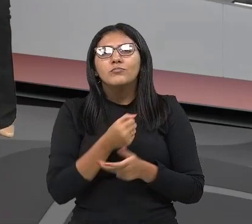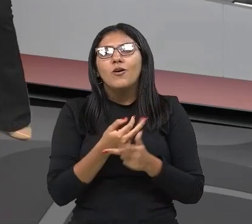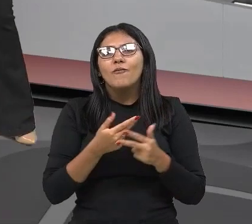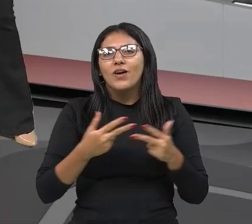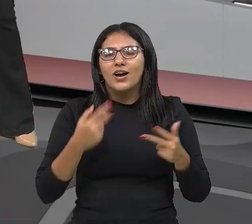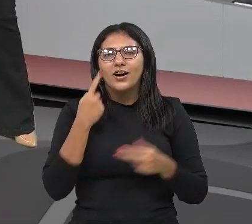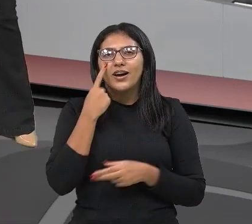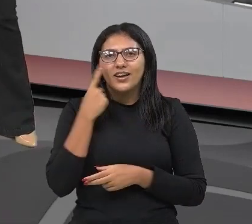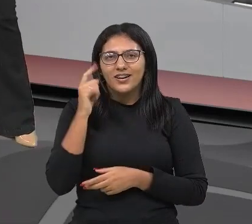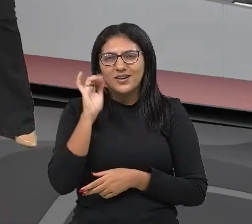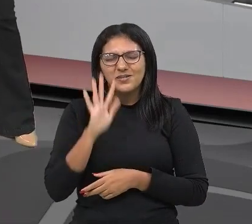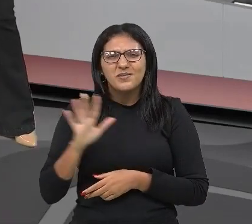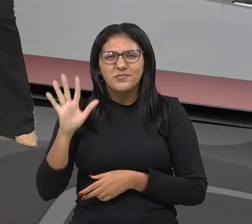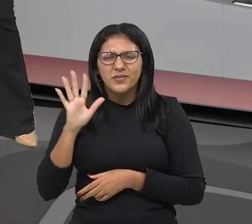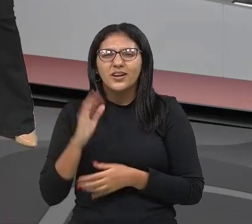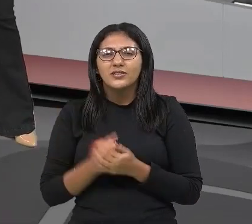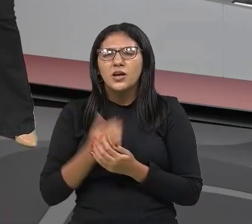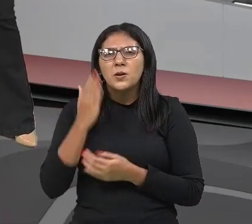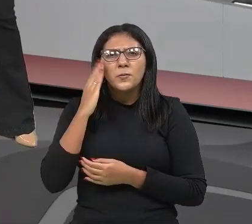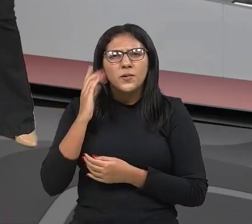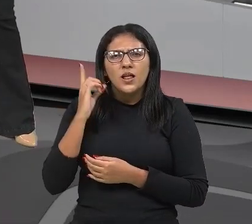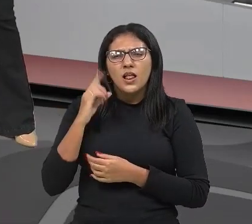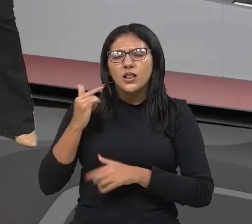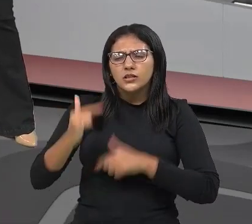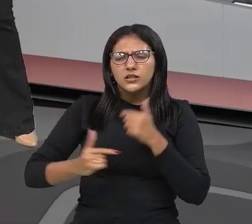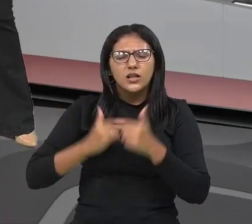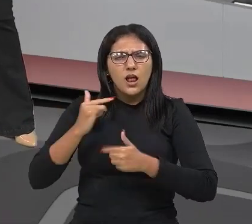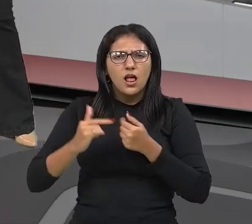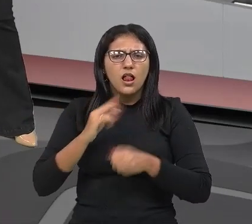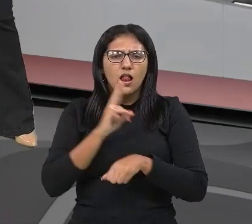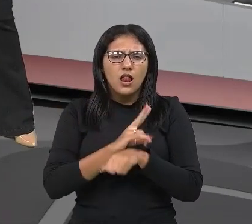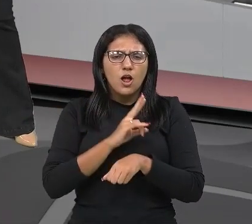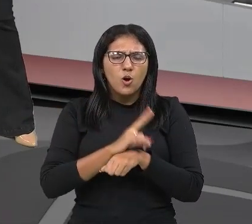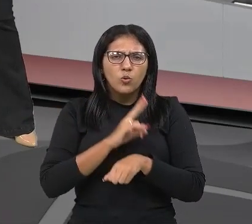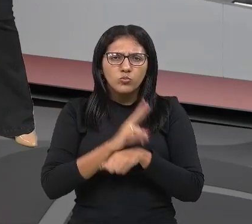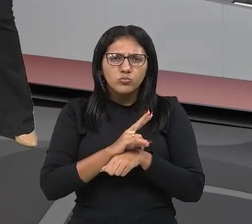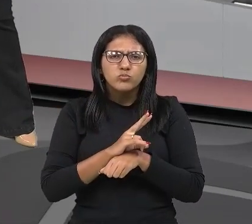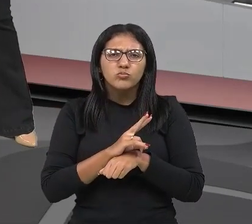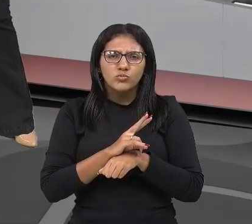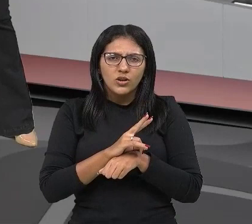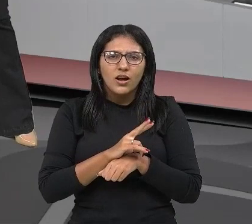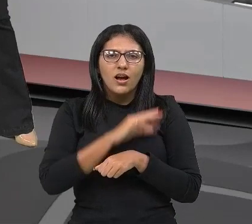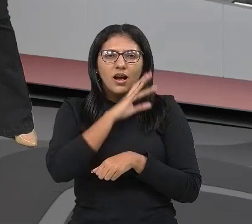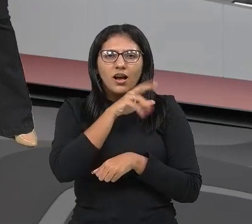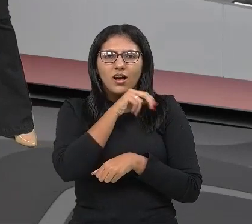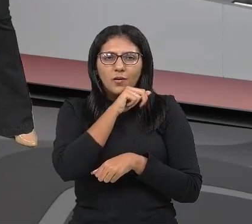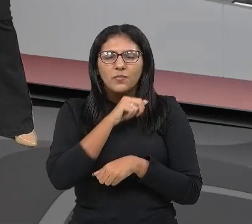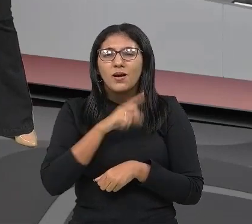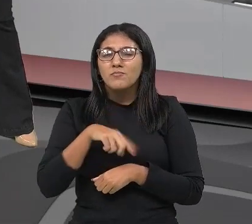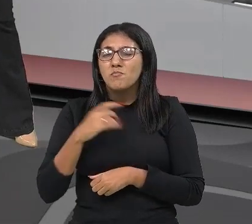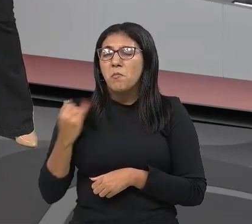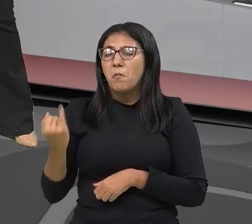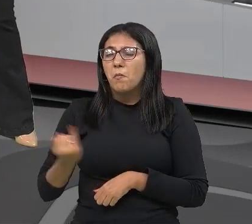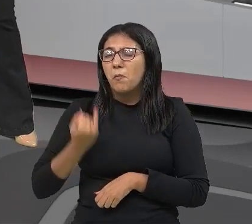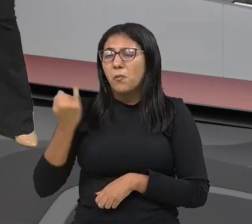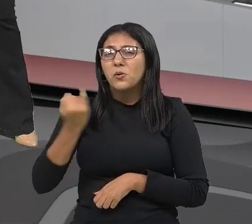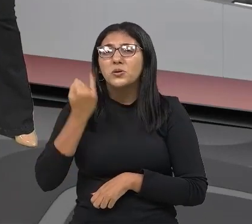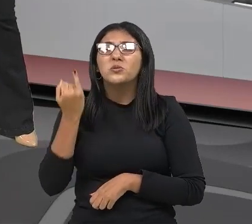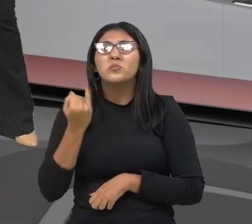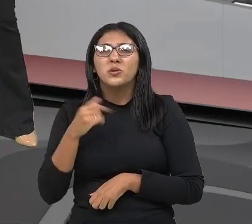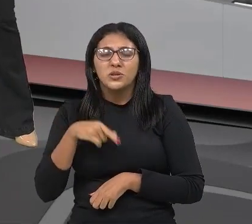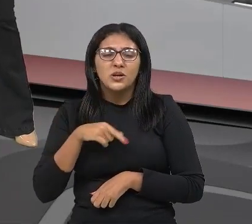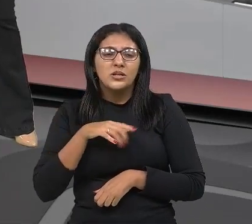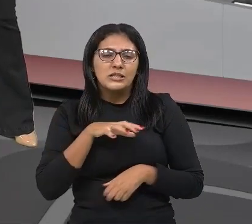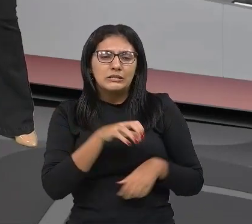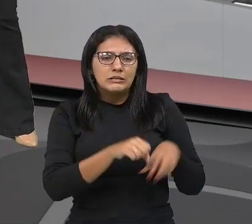que a pecuária, gente, ela também foi muito importante, né, para essa exploração